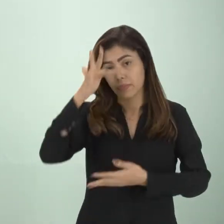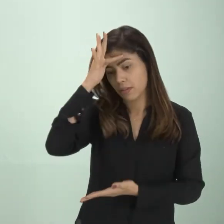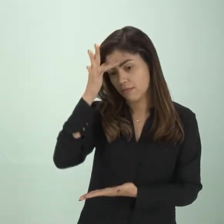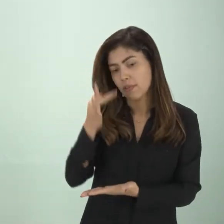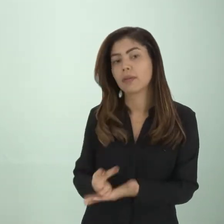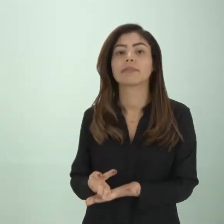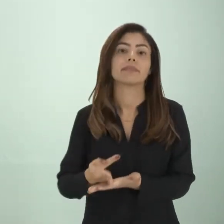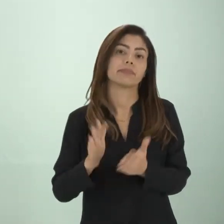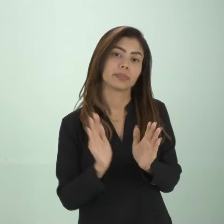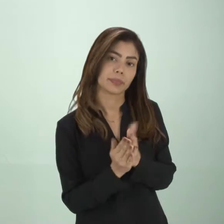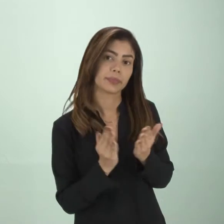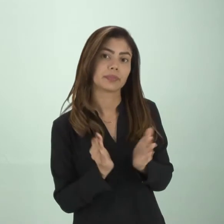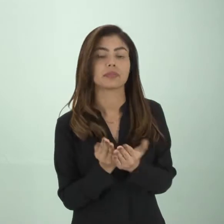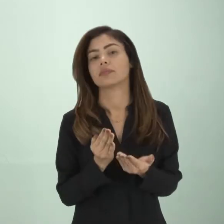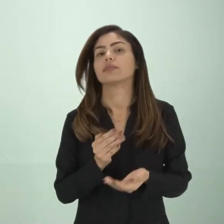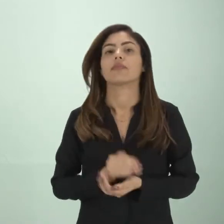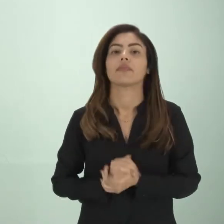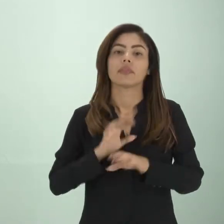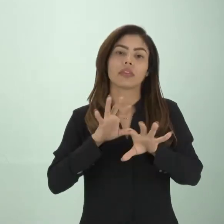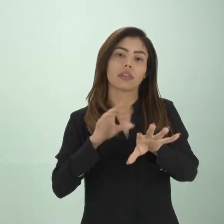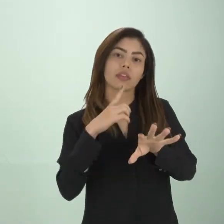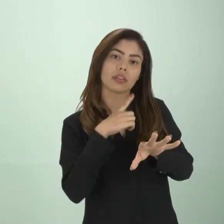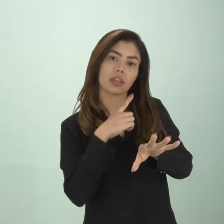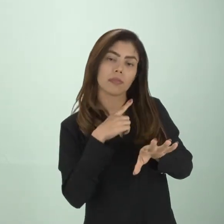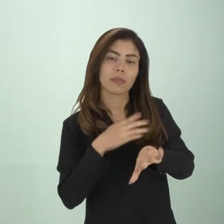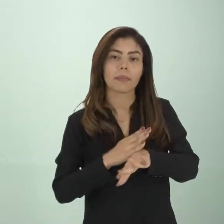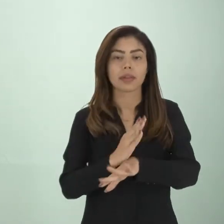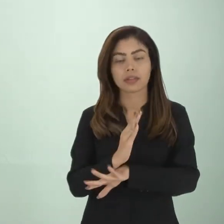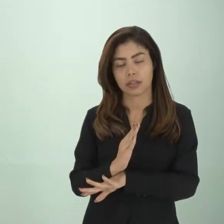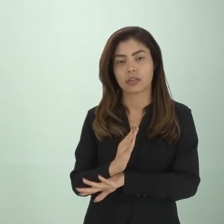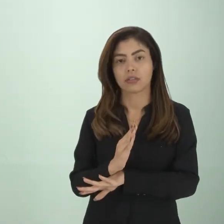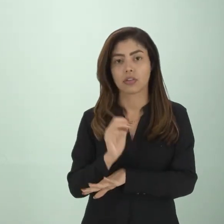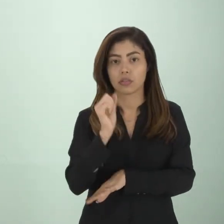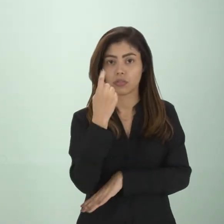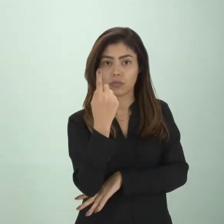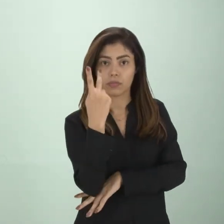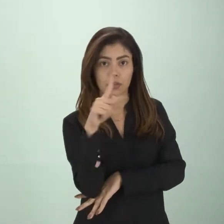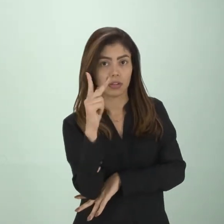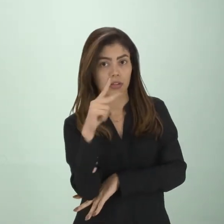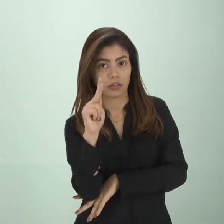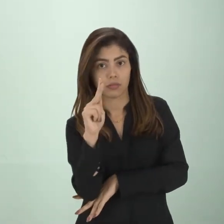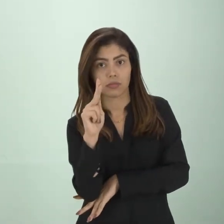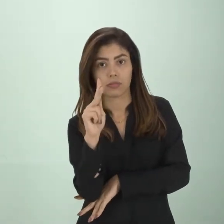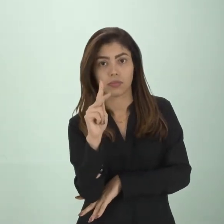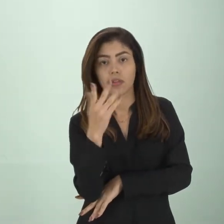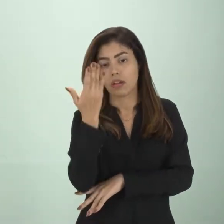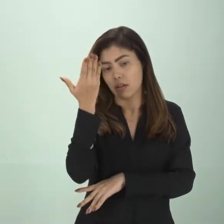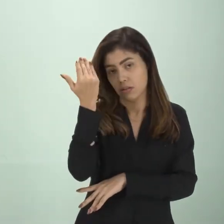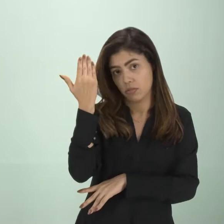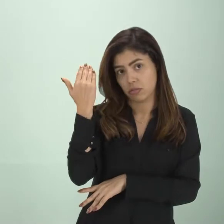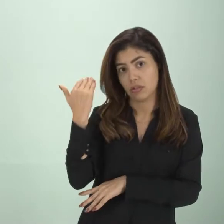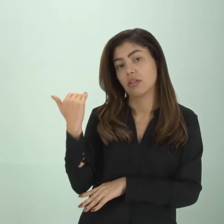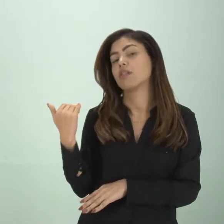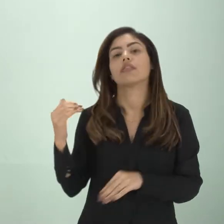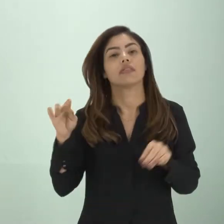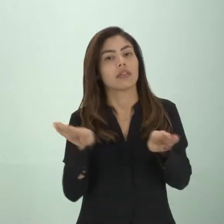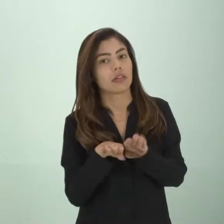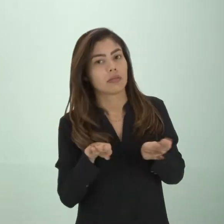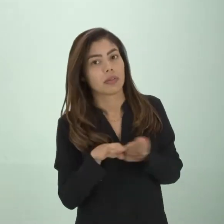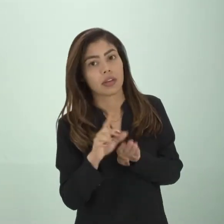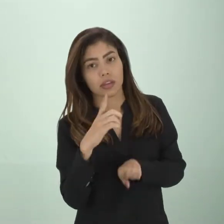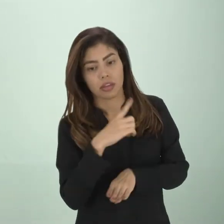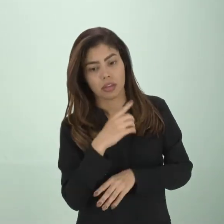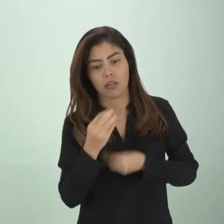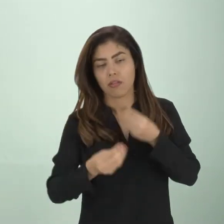cristã. Nós temos aí a passagem de um período, do período antigo, que tem